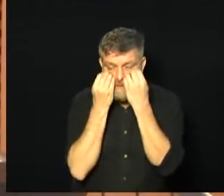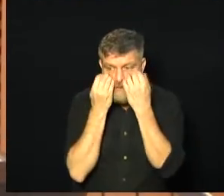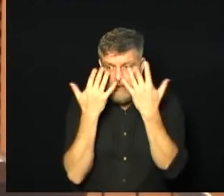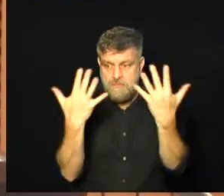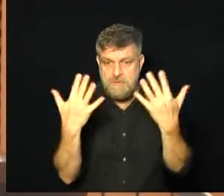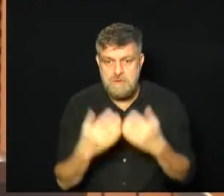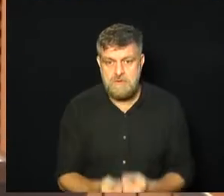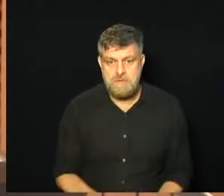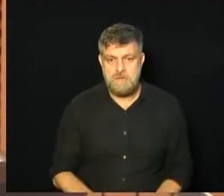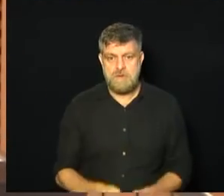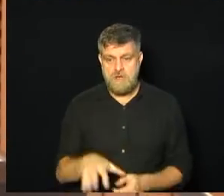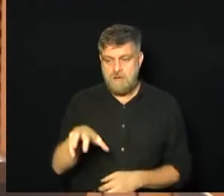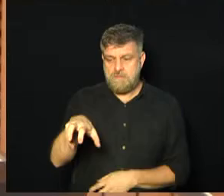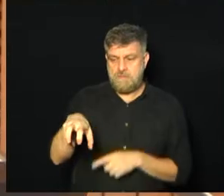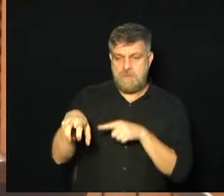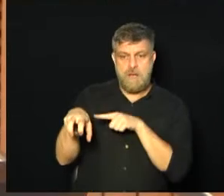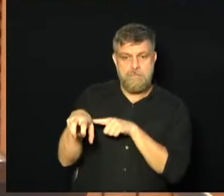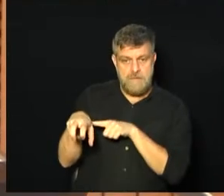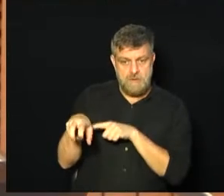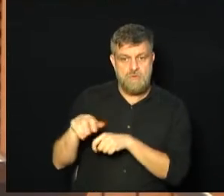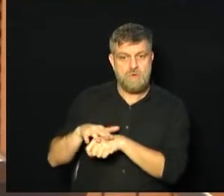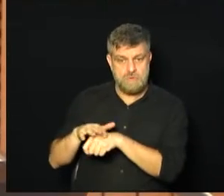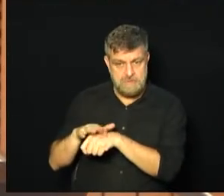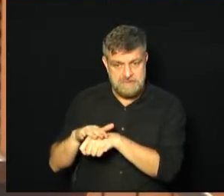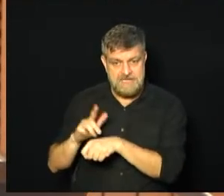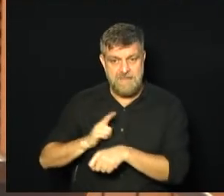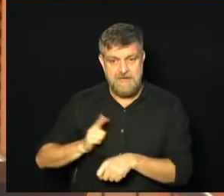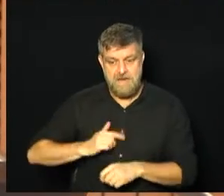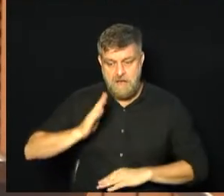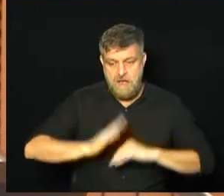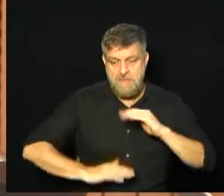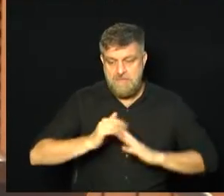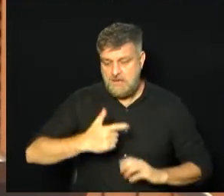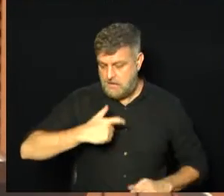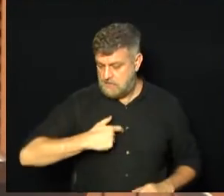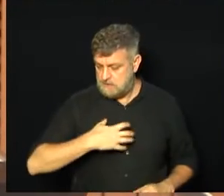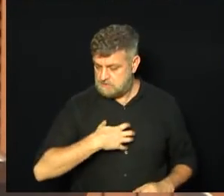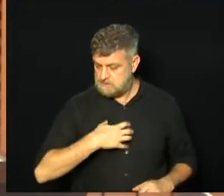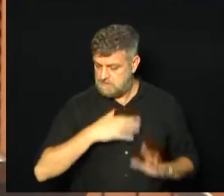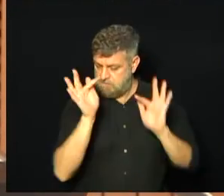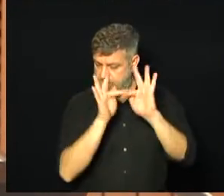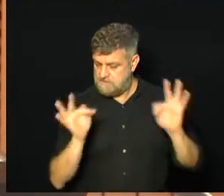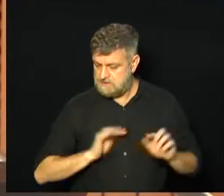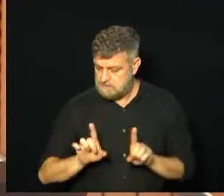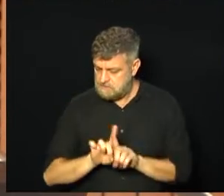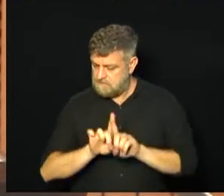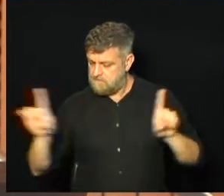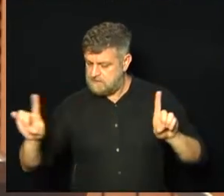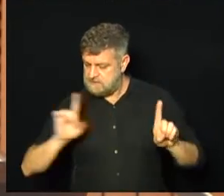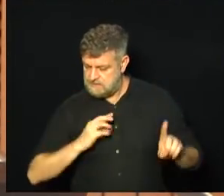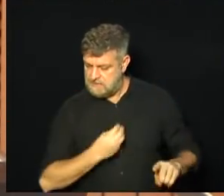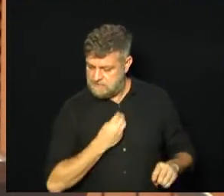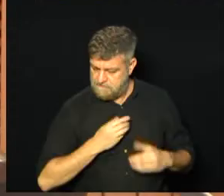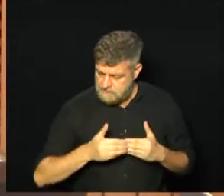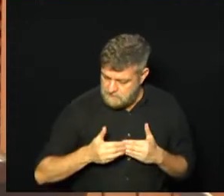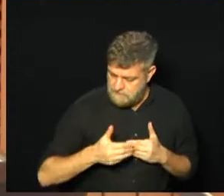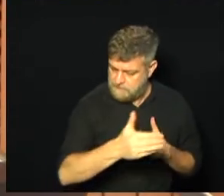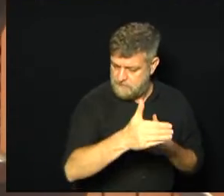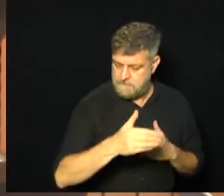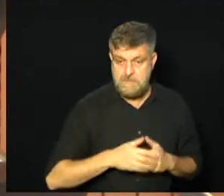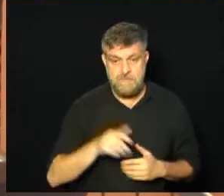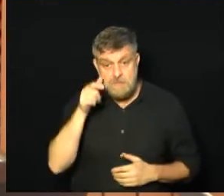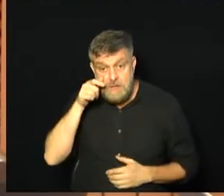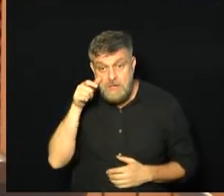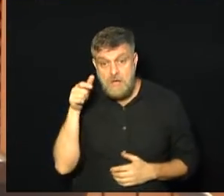em garra, mas com brilho nos olhos, eu vou fazer outras coisas na vida e eu estou feliz. Me separei, estou feliz, estou tocando a minha vida. Né? Então, assim, super